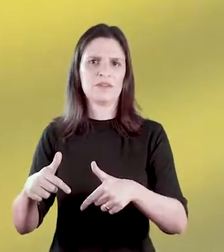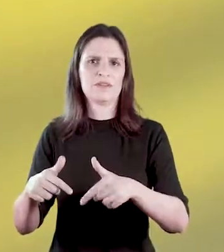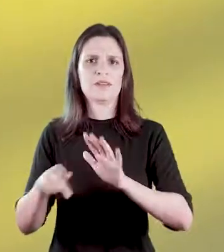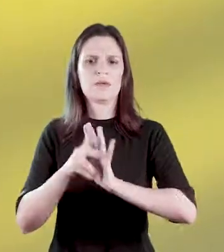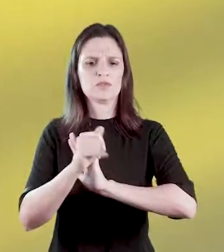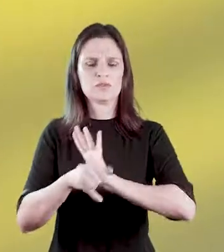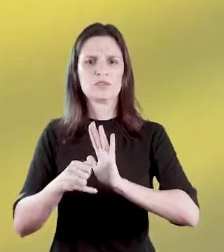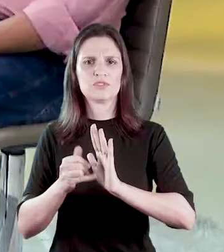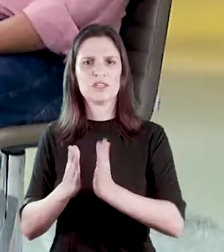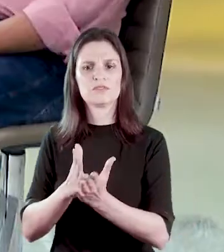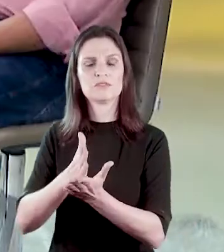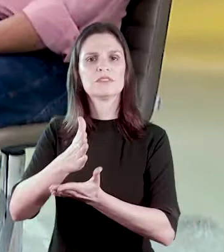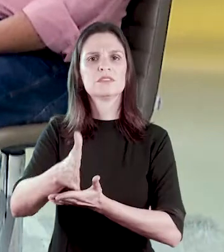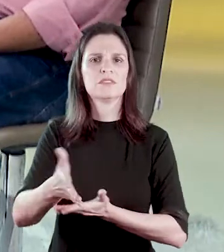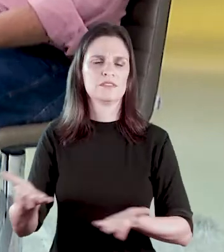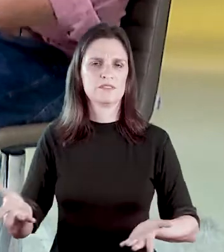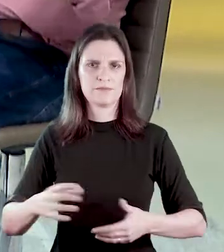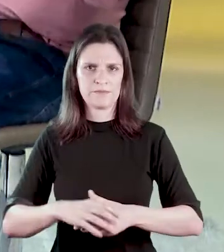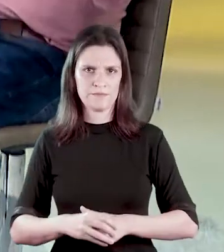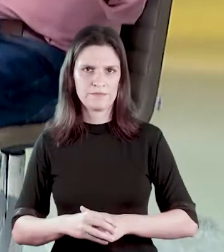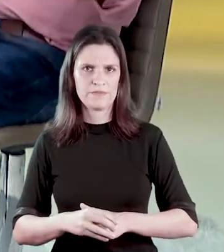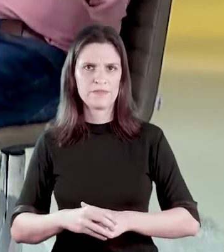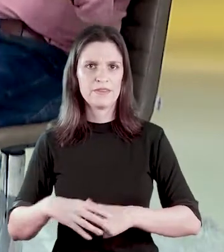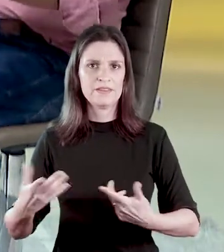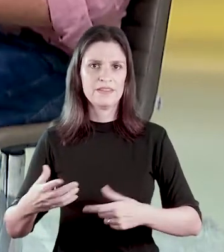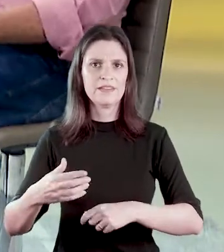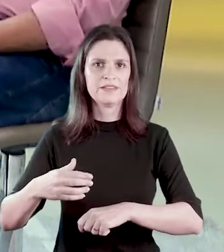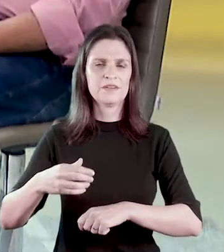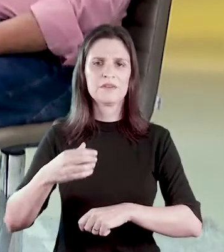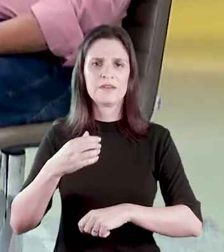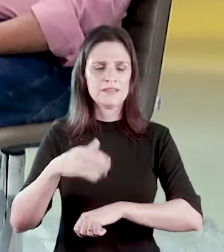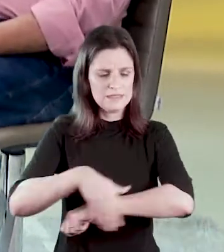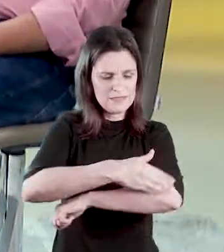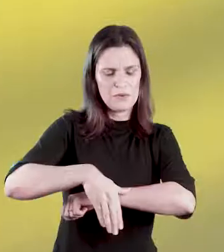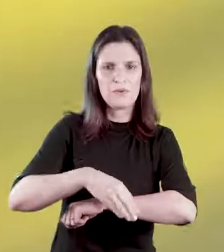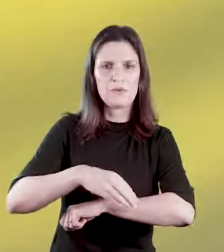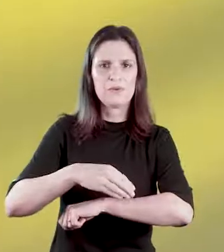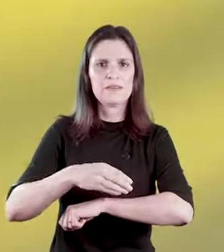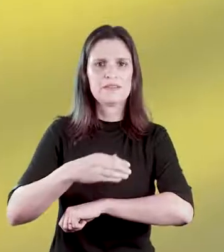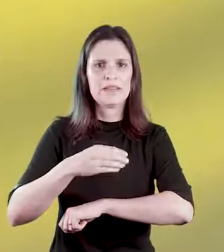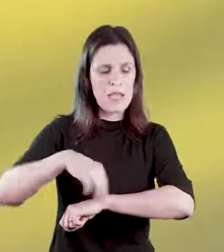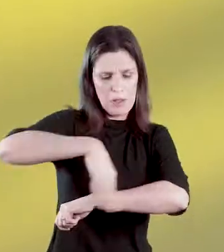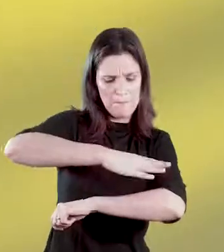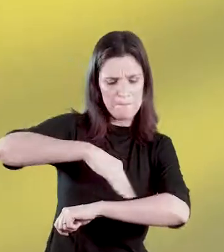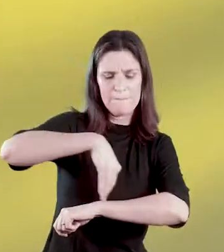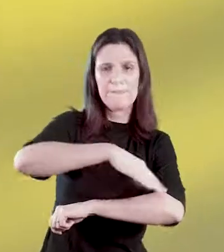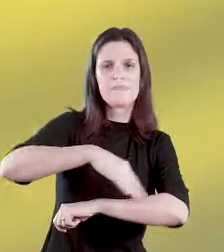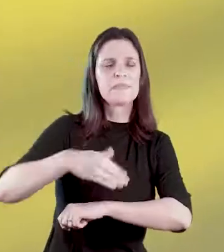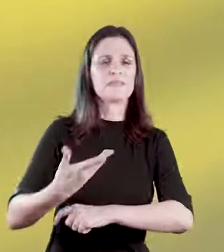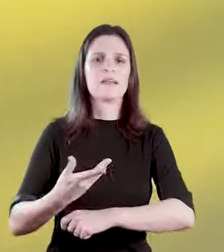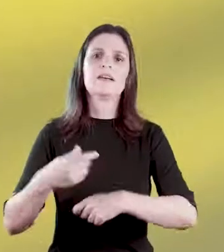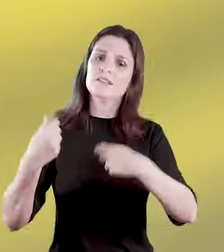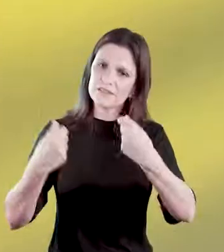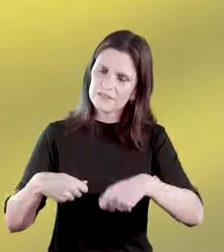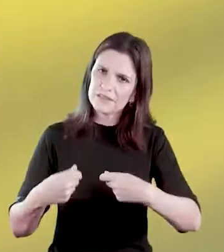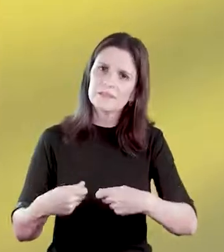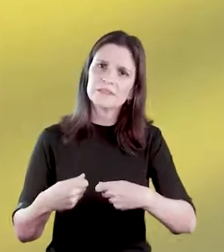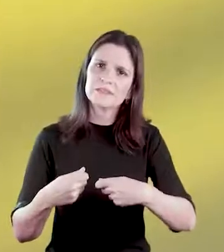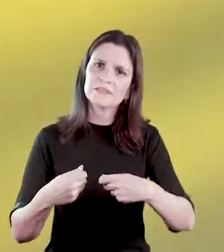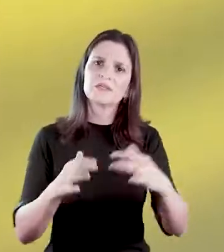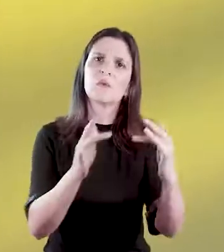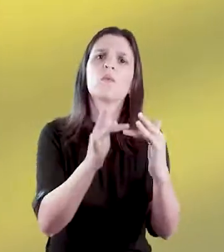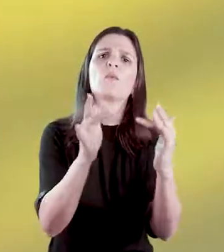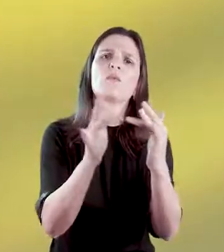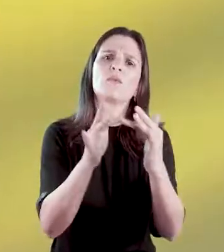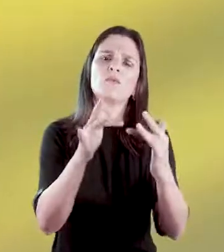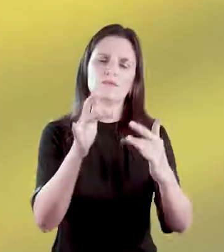ligação de atendimento até de um meio-fio que você quer pintar na tua rua você tem que ter uma ligação com o prefeito que você não vai